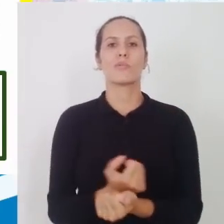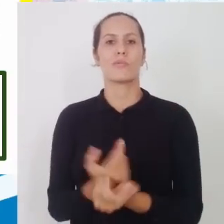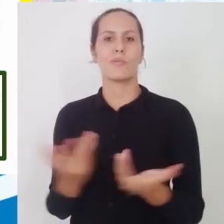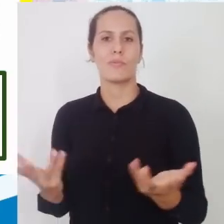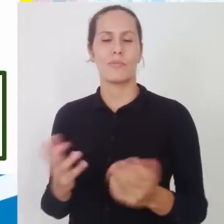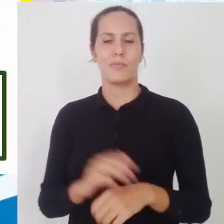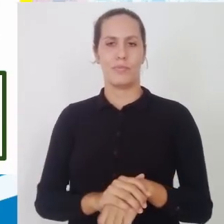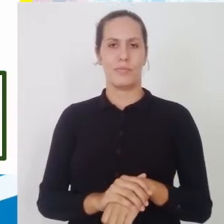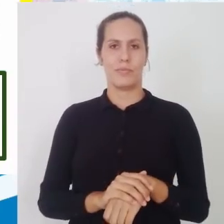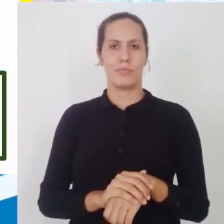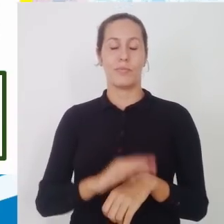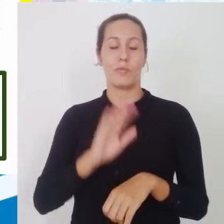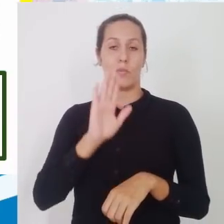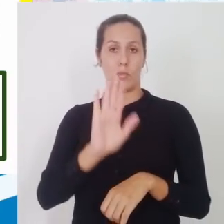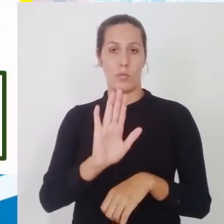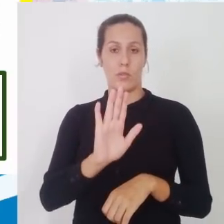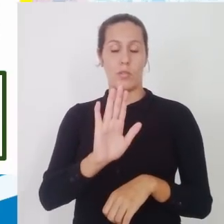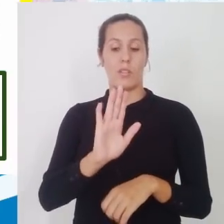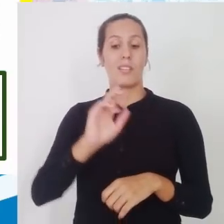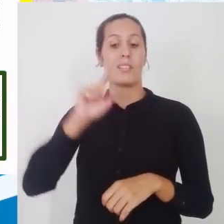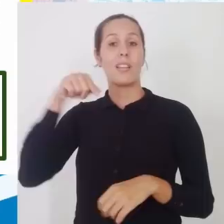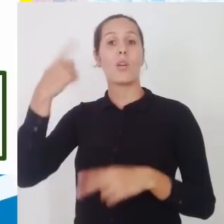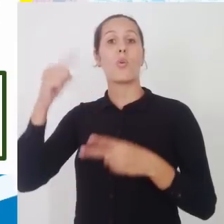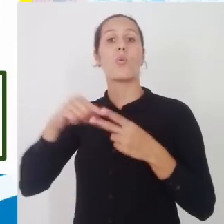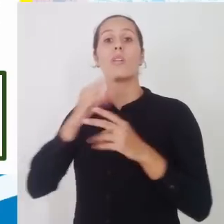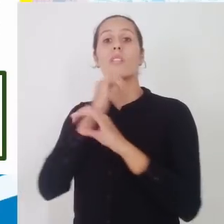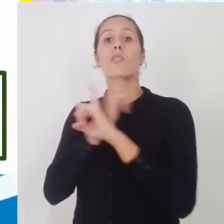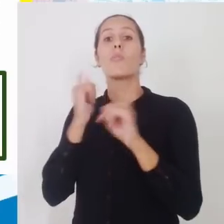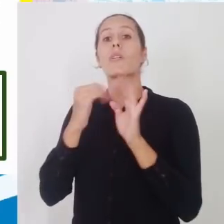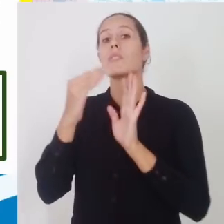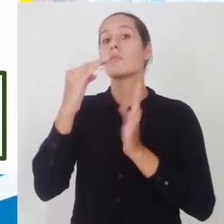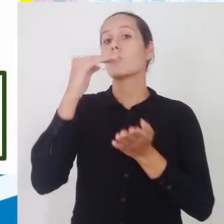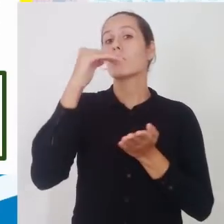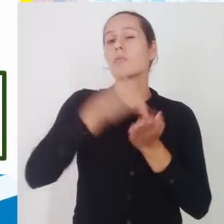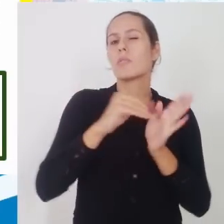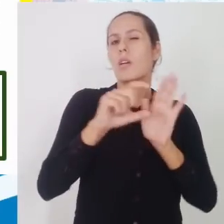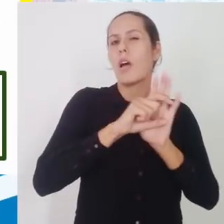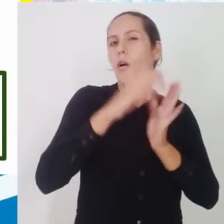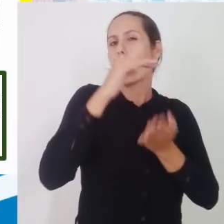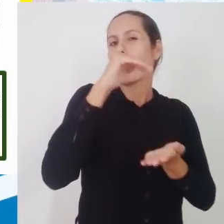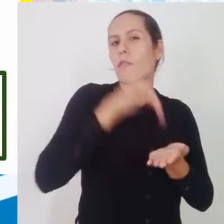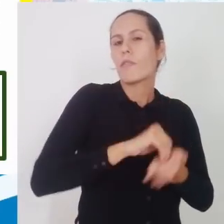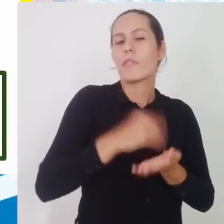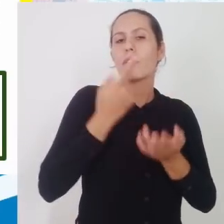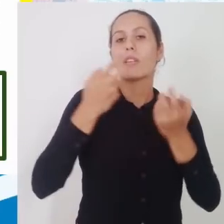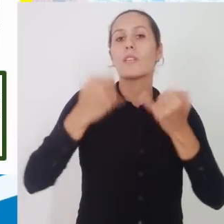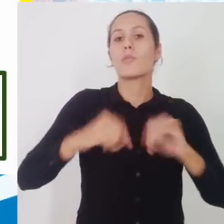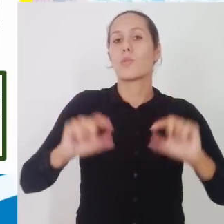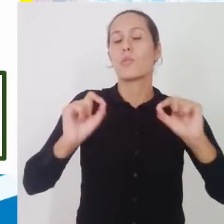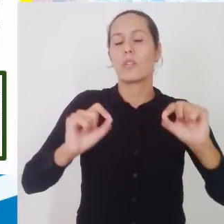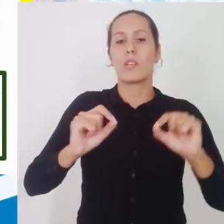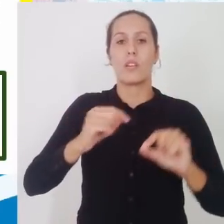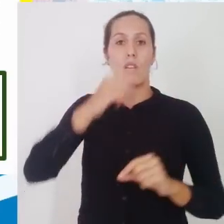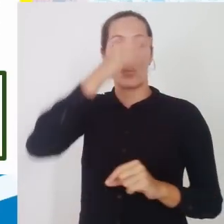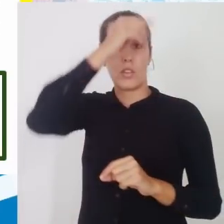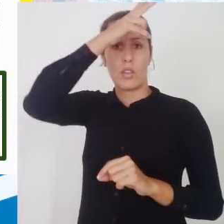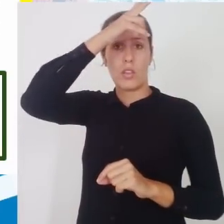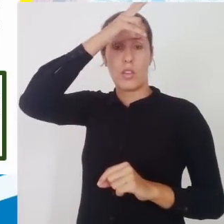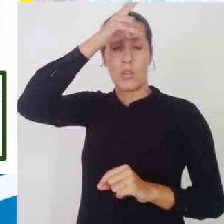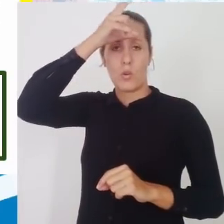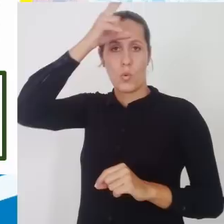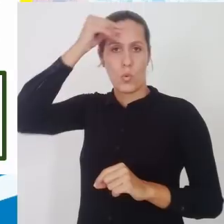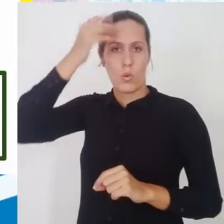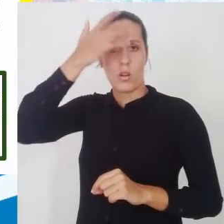a palavra, o prefeito é que afirmou que tudo isso está acontecendo. Ele coloca de acordo com o prefeito e